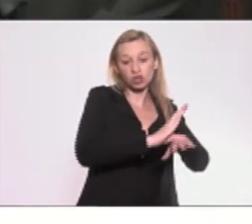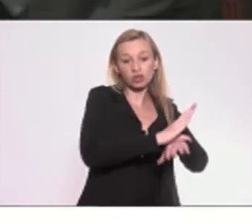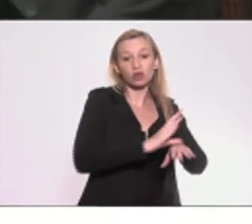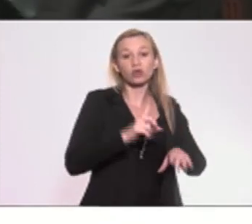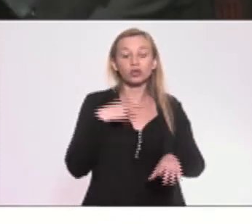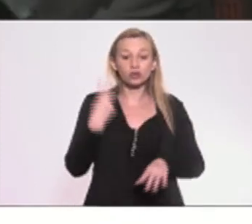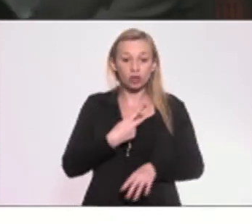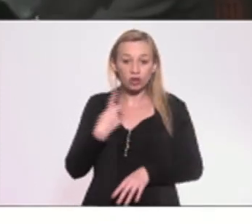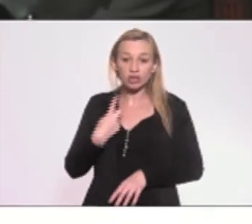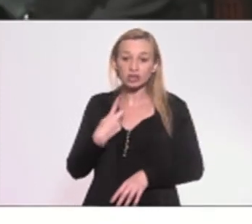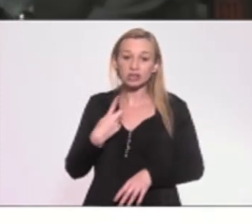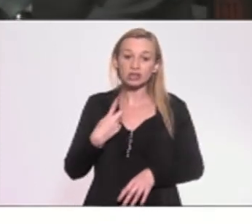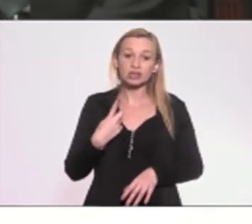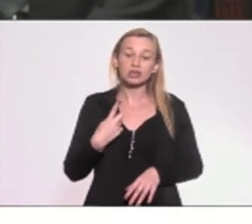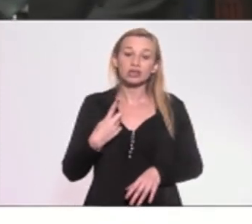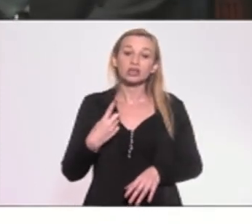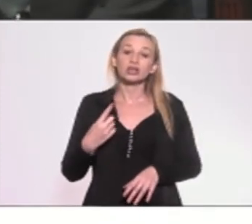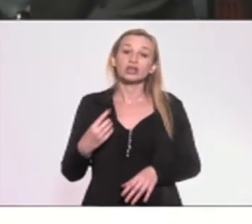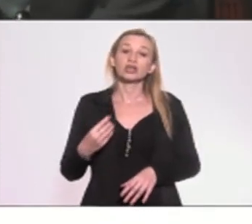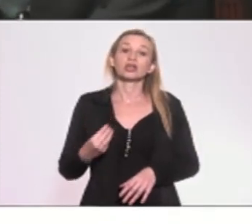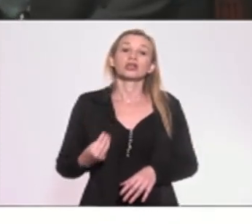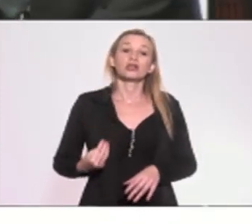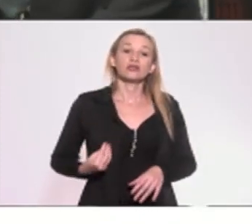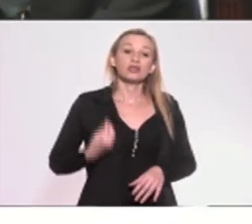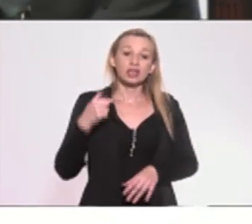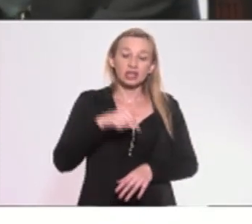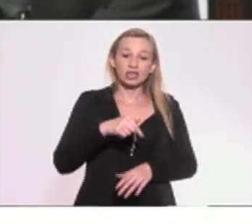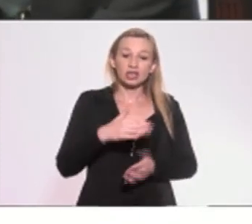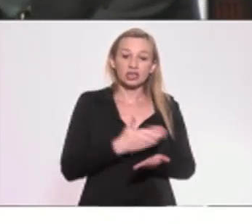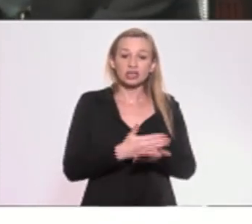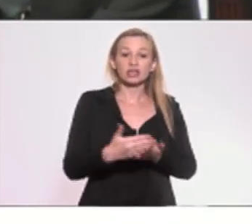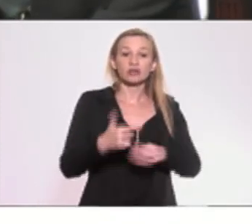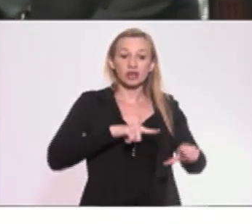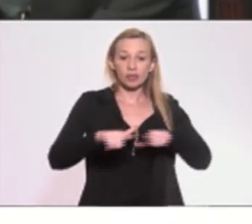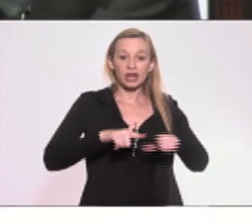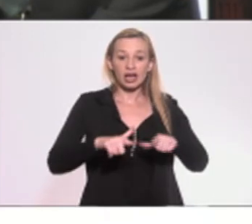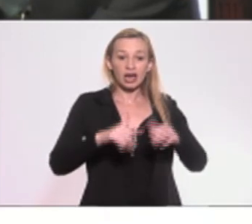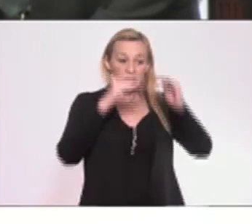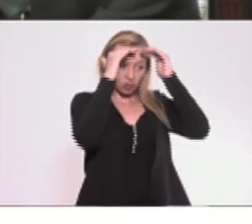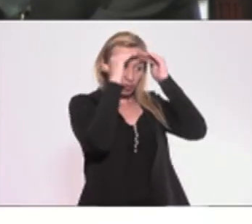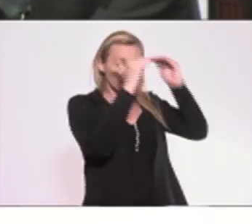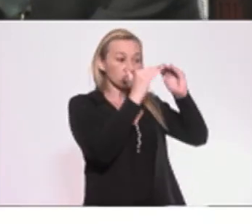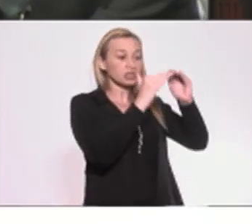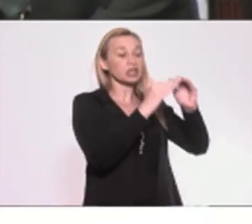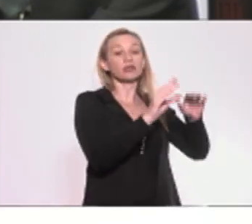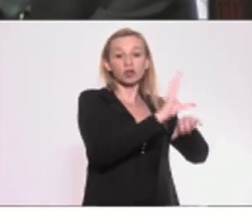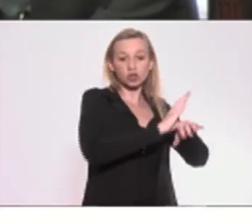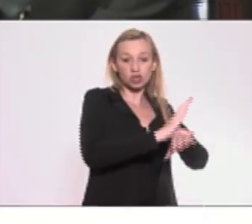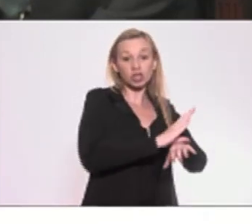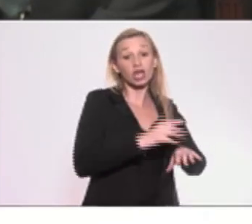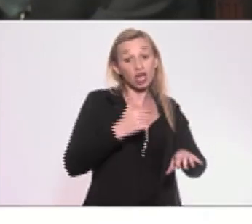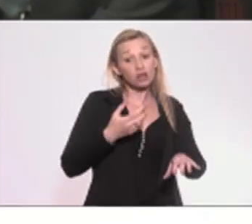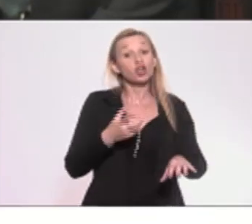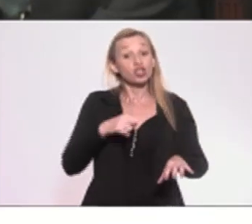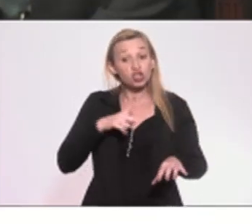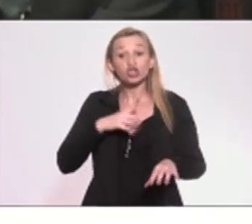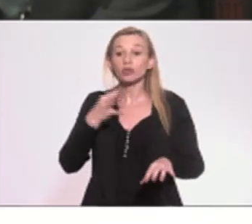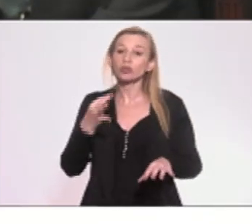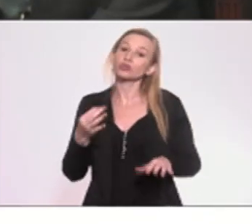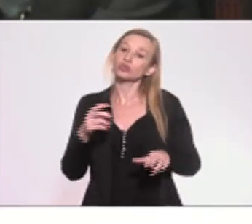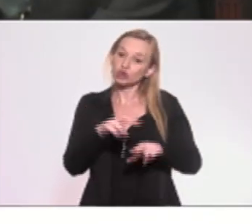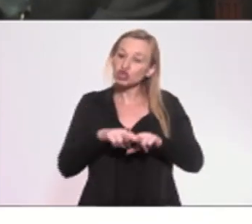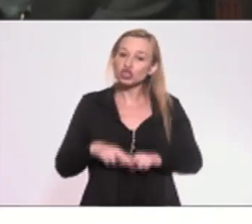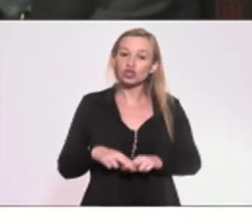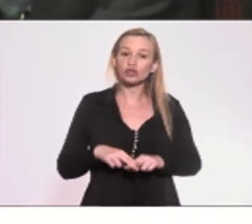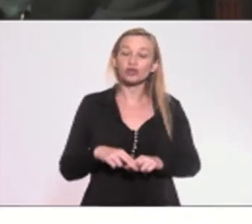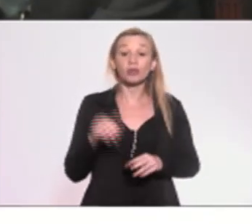aqui, juramos respeitar a Constituição. Eu tinha todos os motivos para votar diferente,